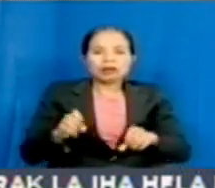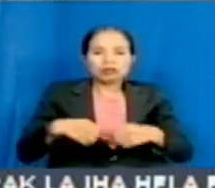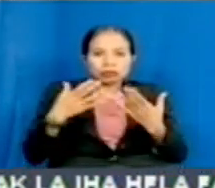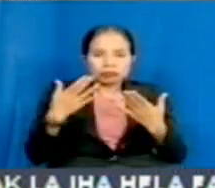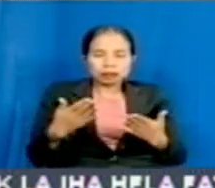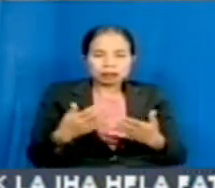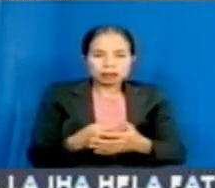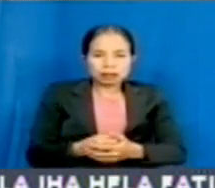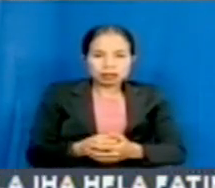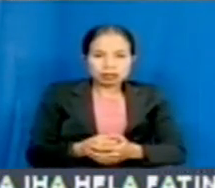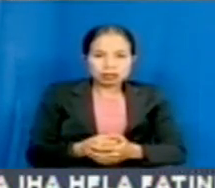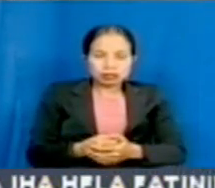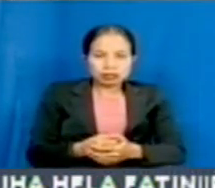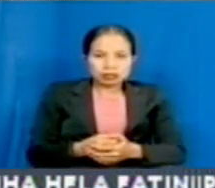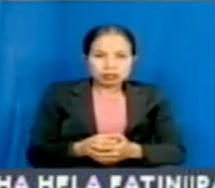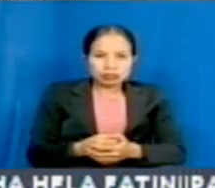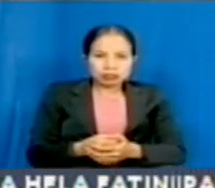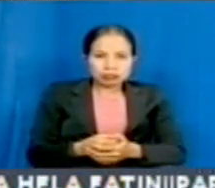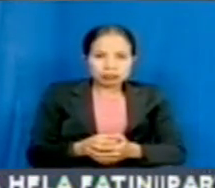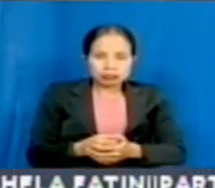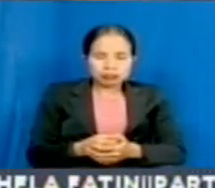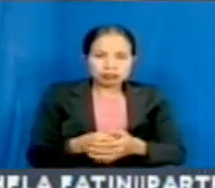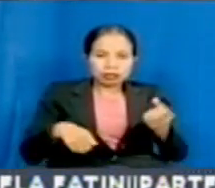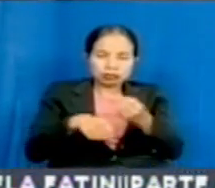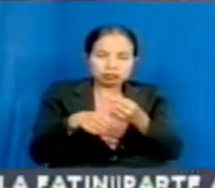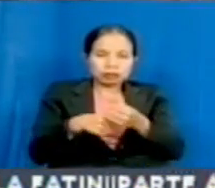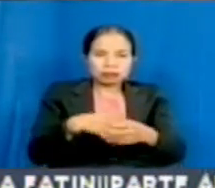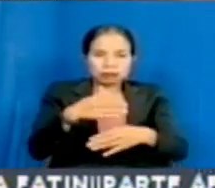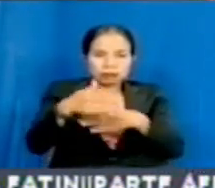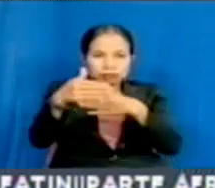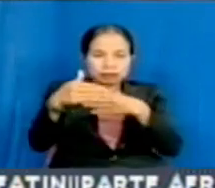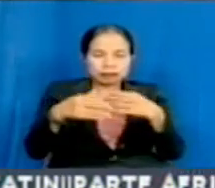a contribui para o processo vida.